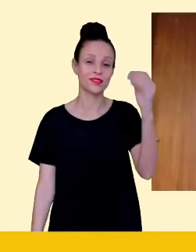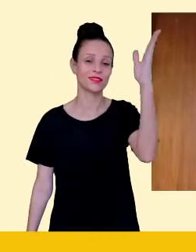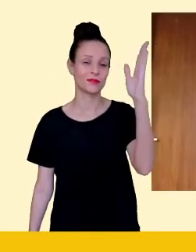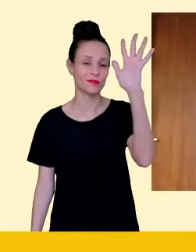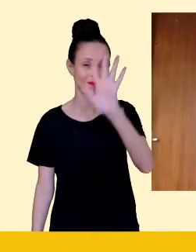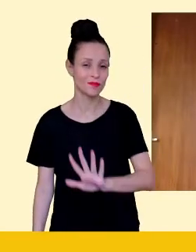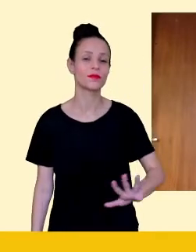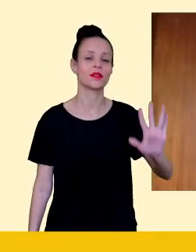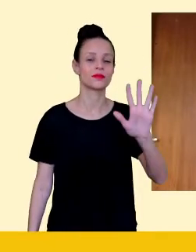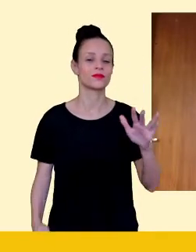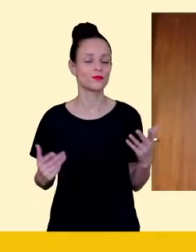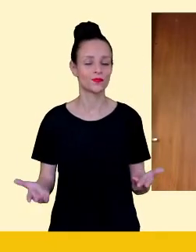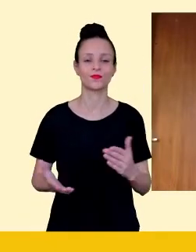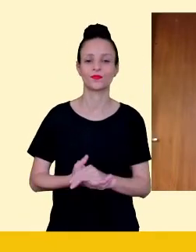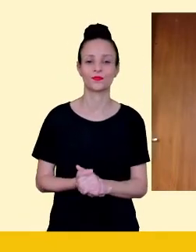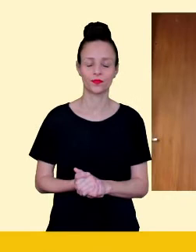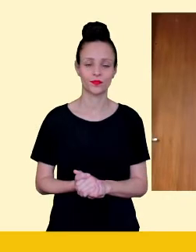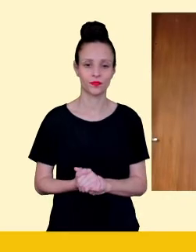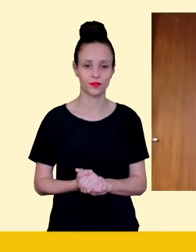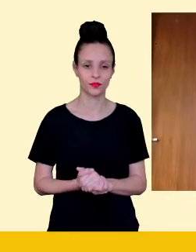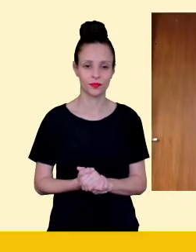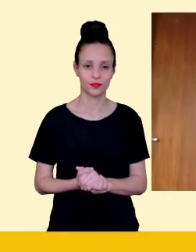de violência nacionais, assim.